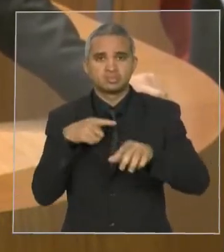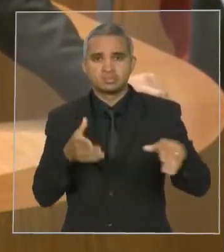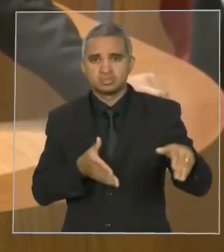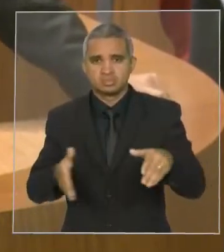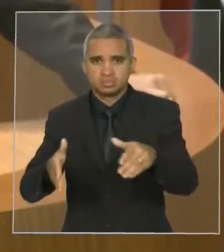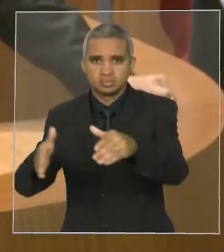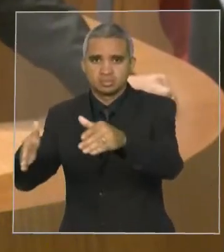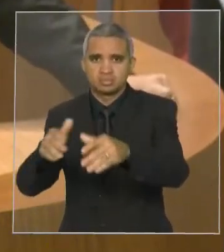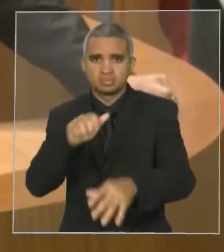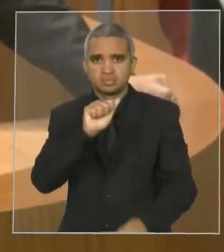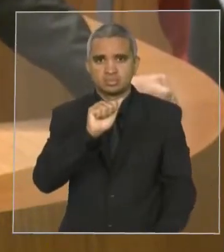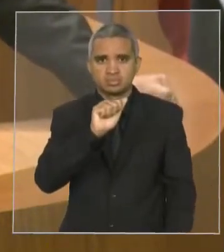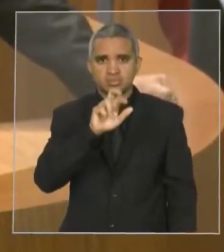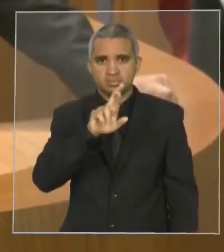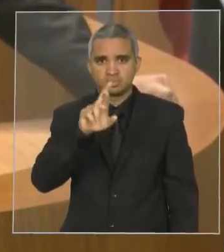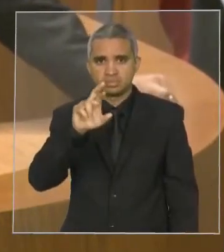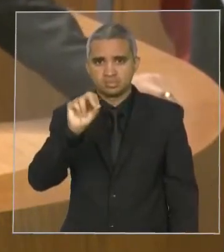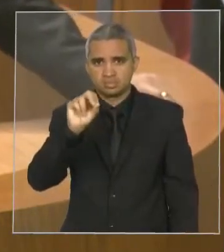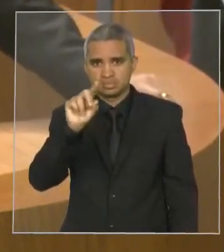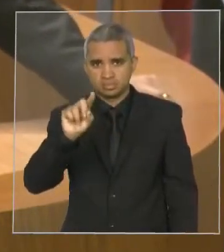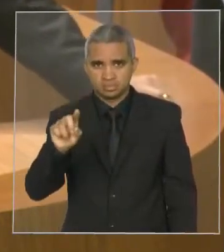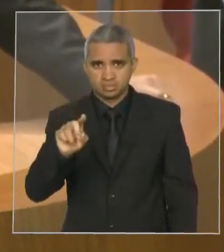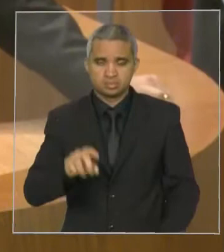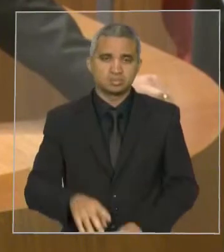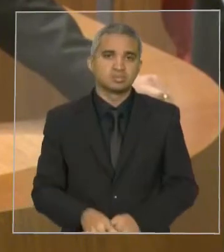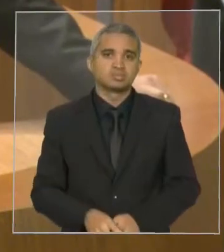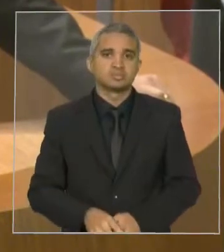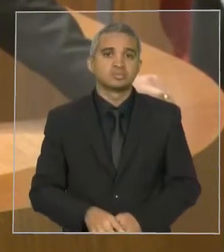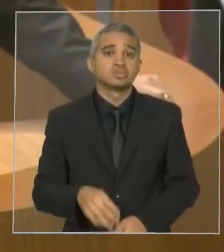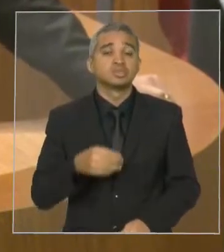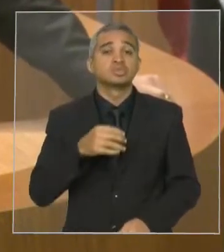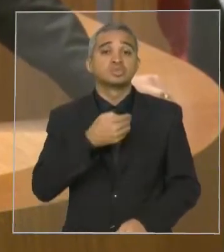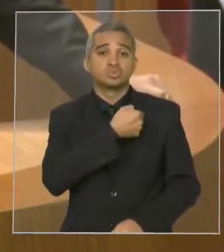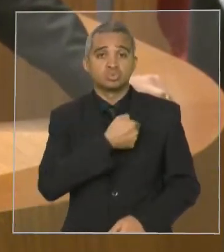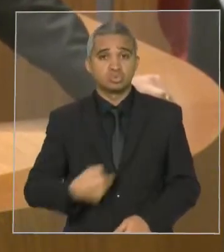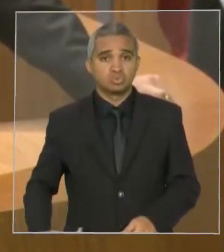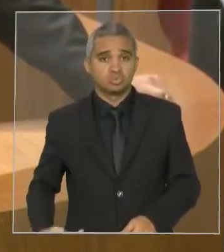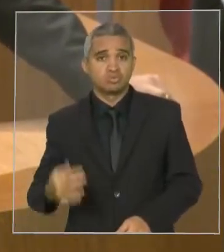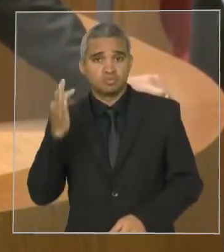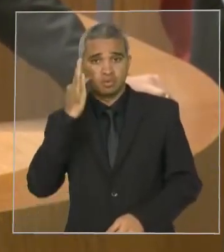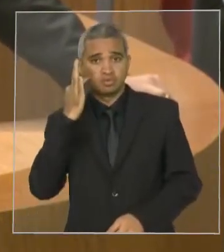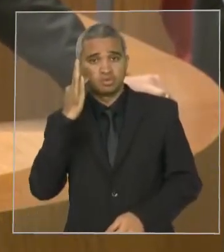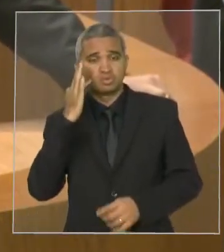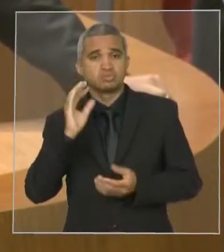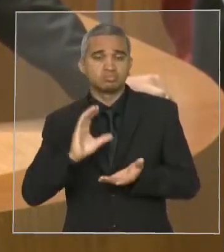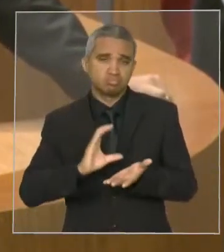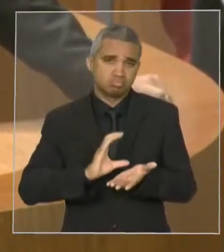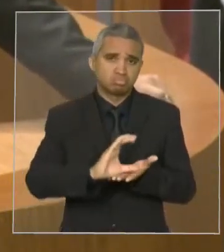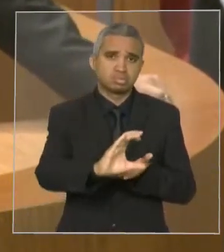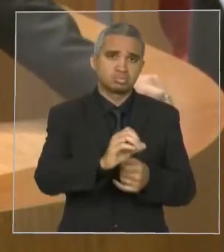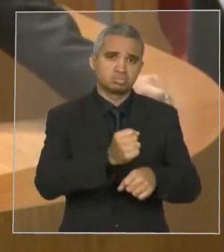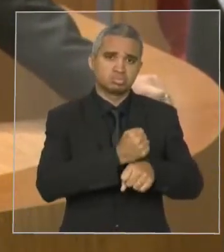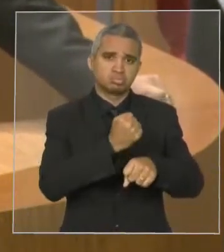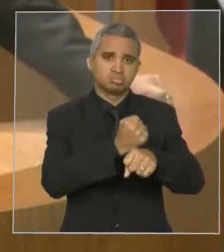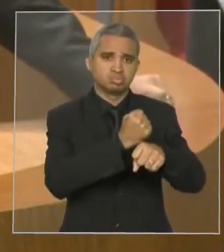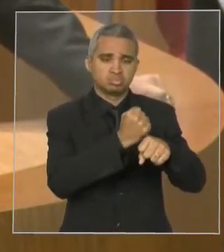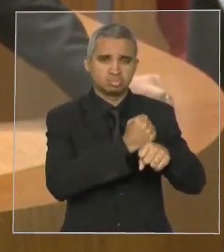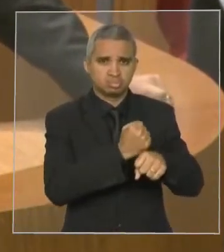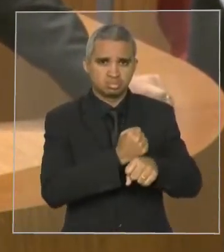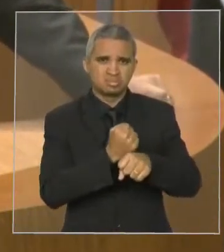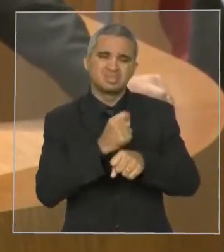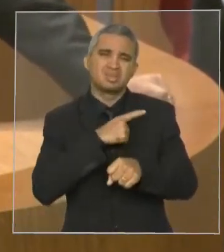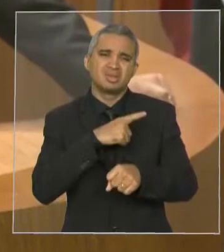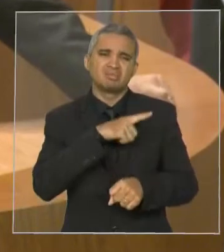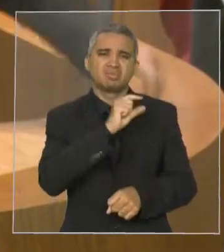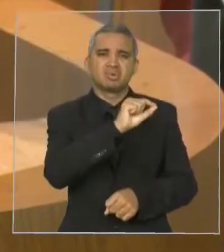que o estado fez a grande maioria dessa obra o governo flávio dino e tantos outros investimentos